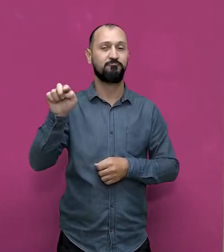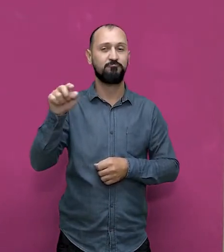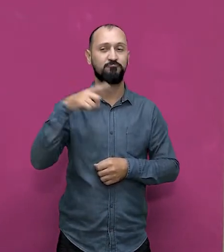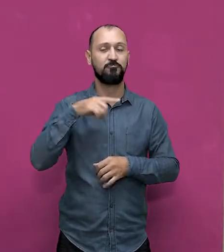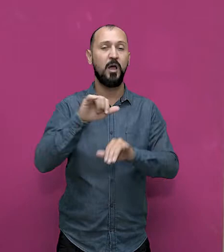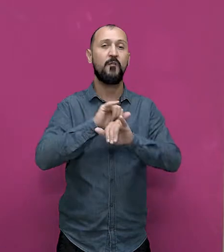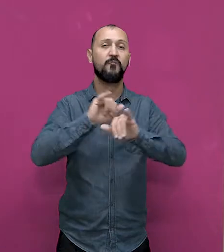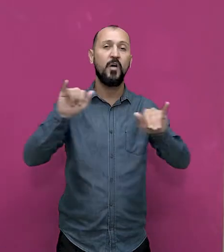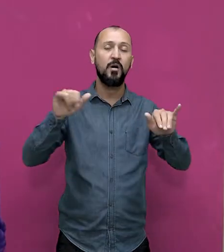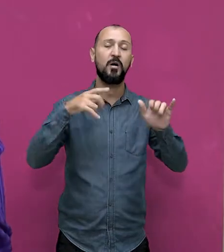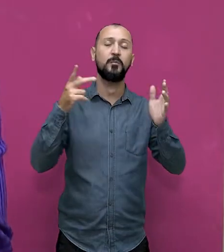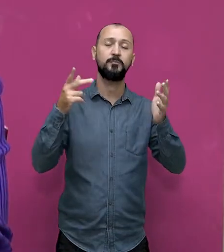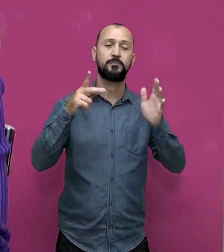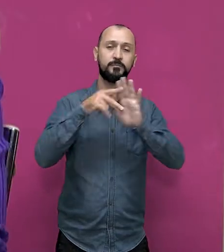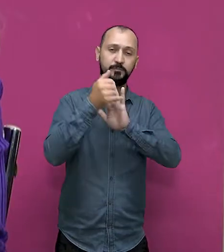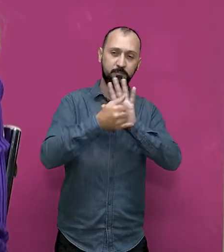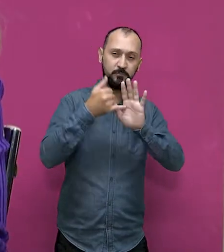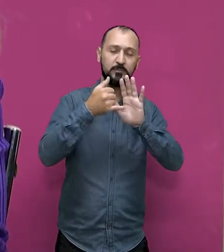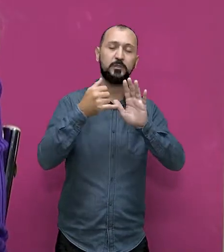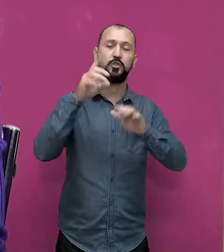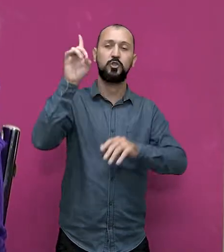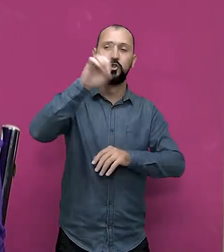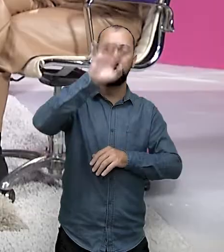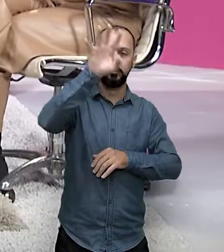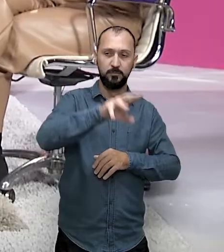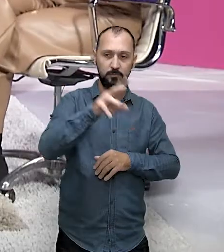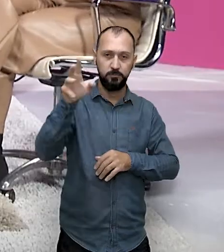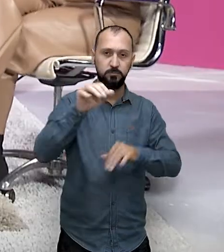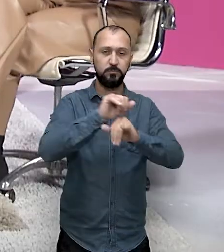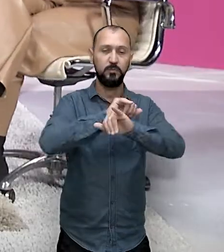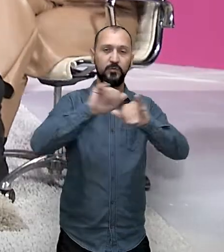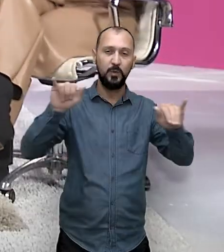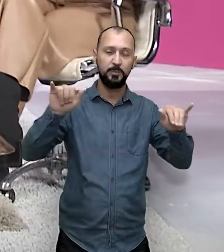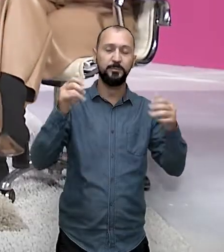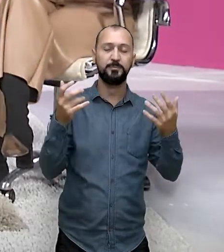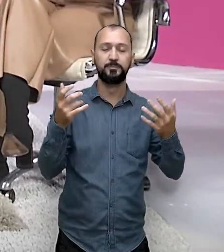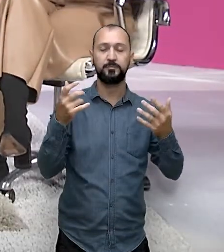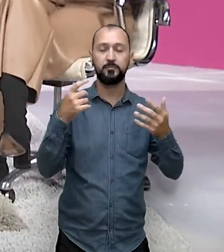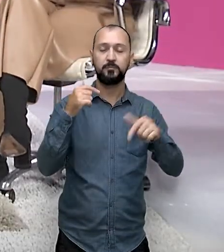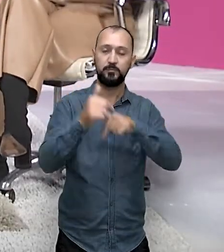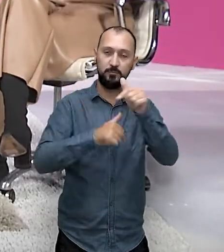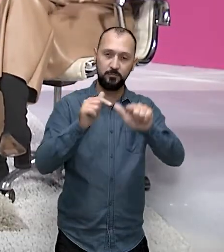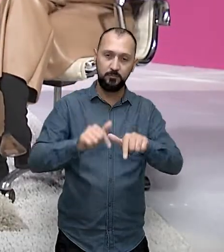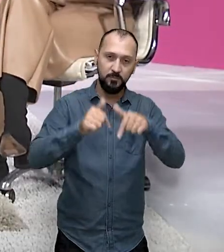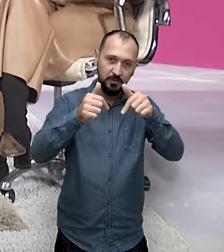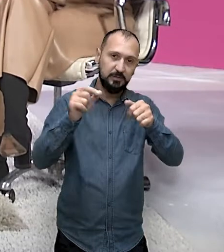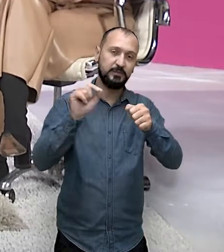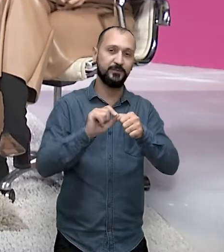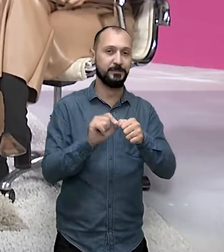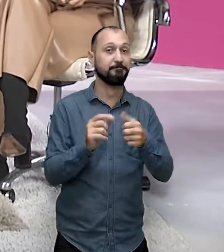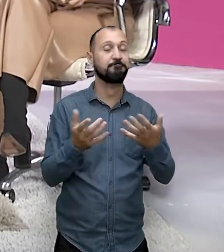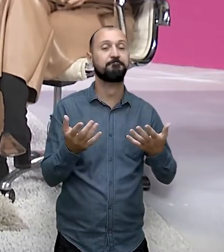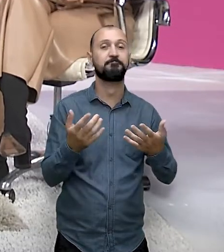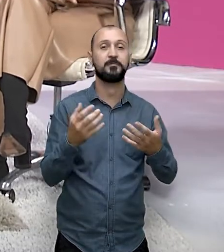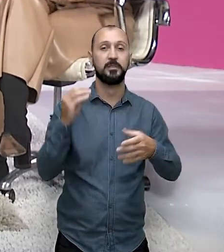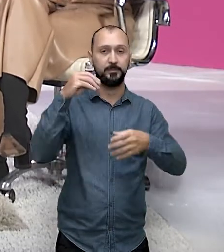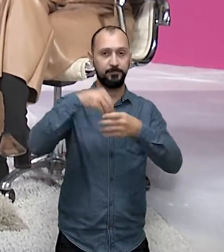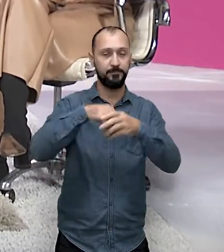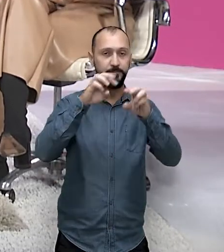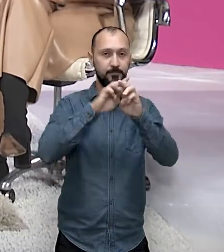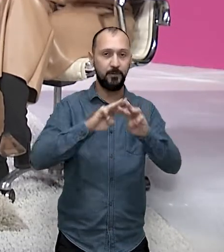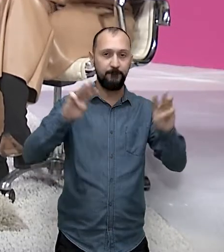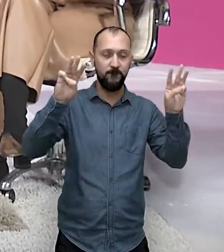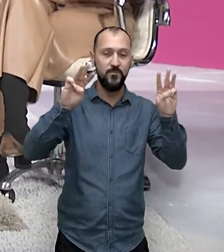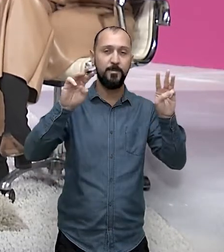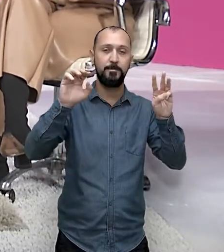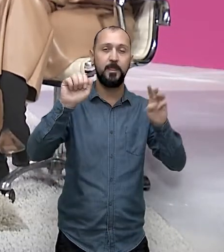reviva.campogrande.ms.gov.br. Ali vão ter informações sobre o projeto, cronogramas, informações sobre as ações que estão sendo feitas, e no